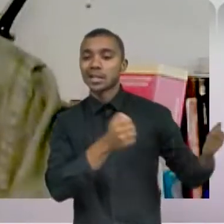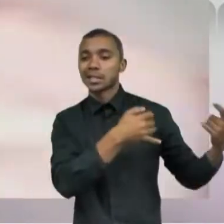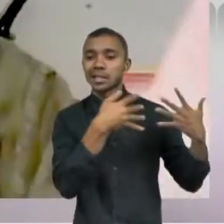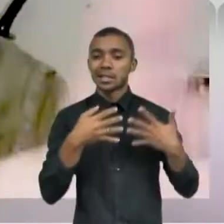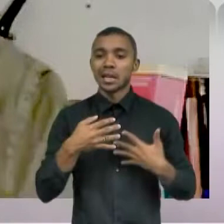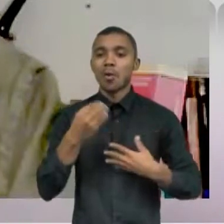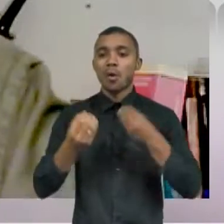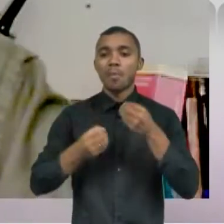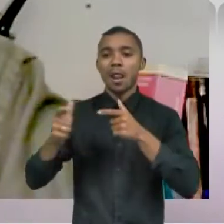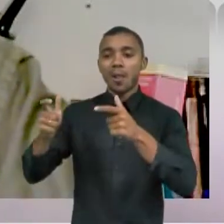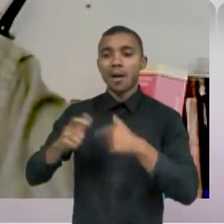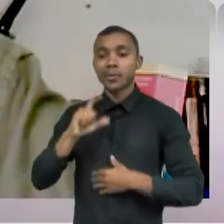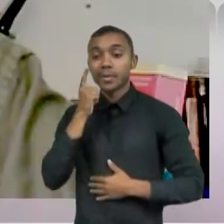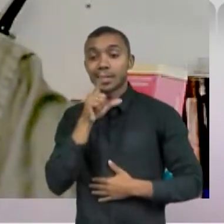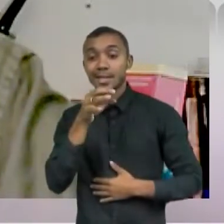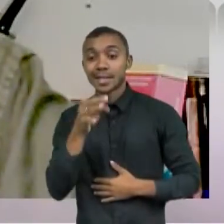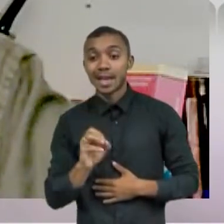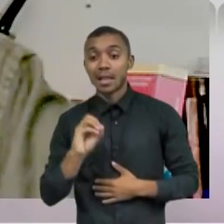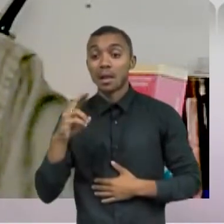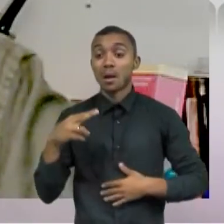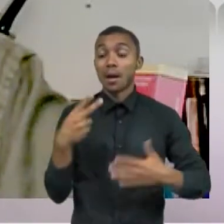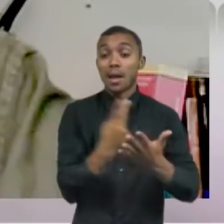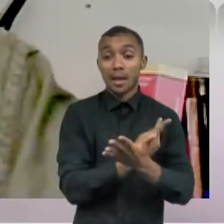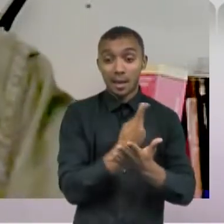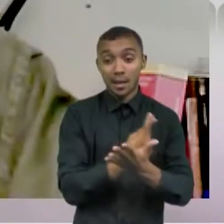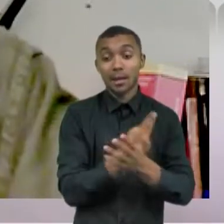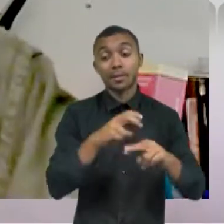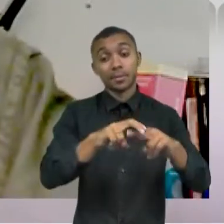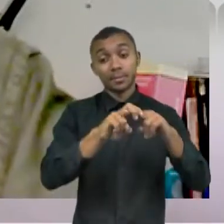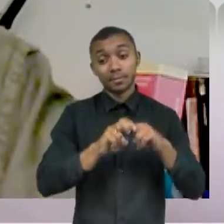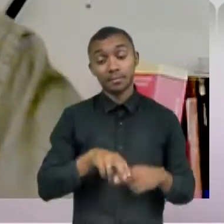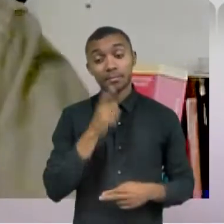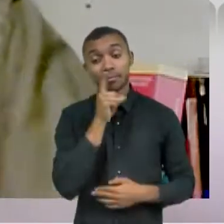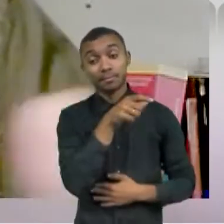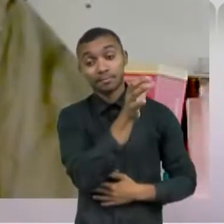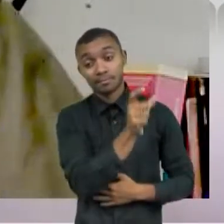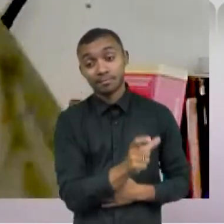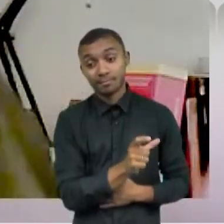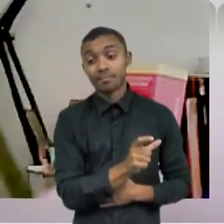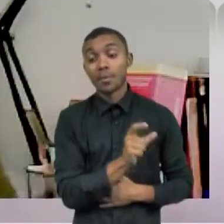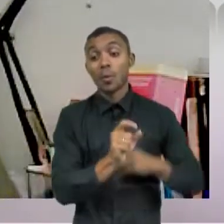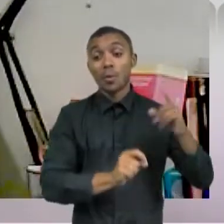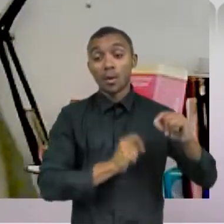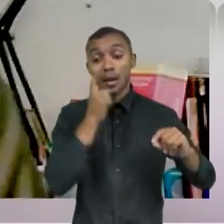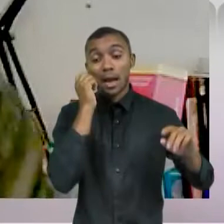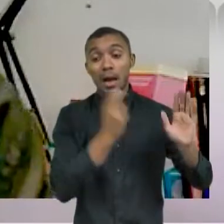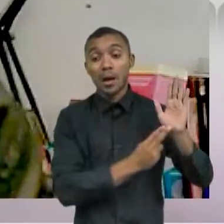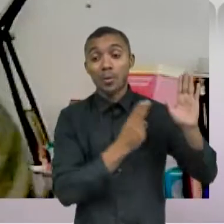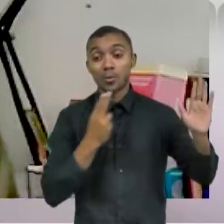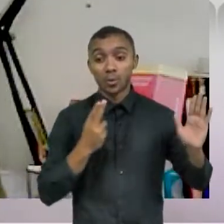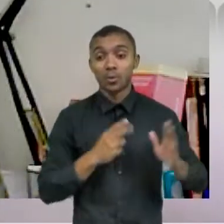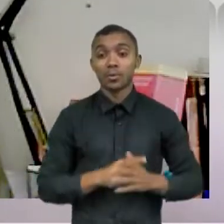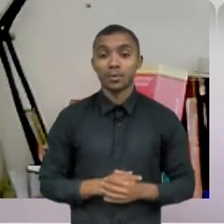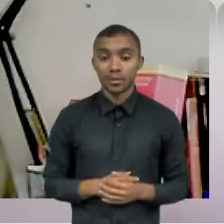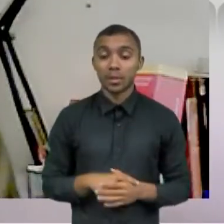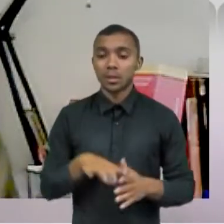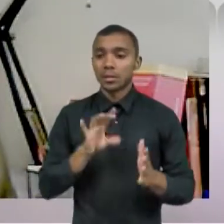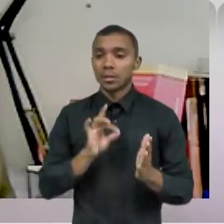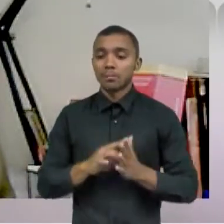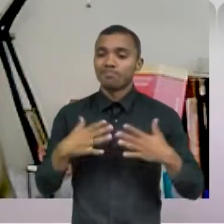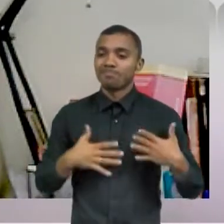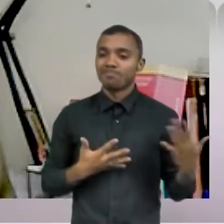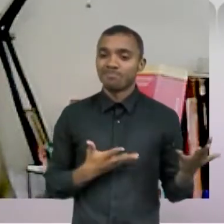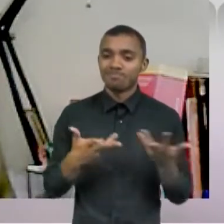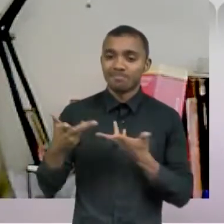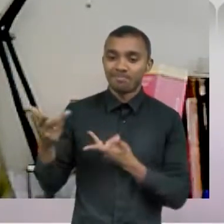onde é que ele acertou, onde é que ele errou. E é isso que torna o Edson Queiroz, que o torna um homem absolutamente